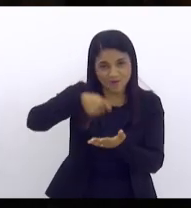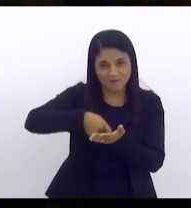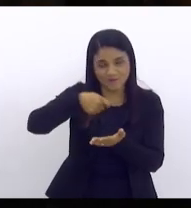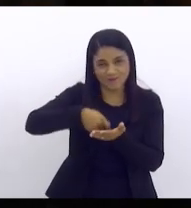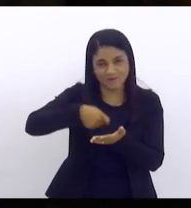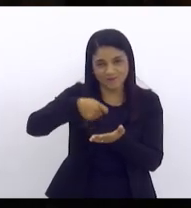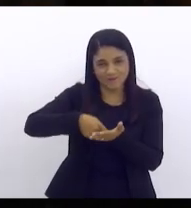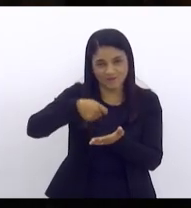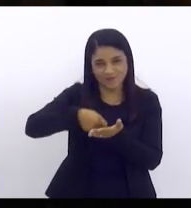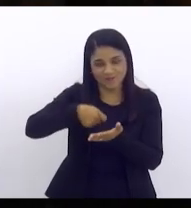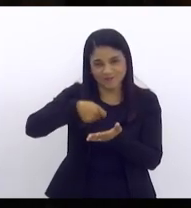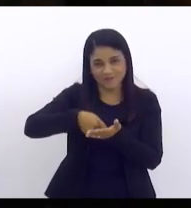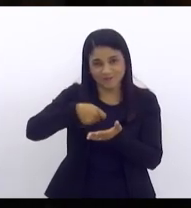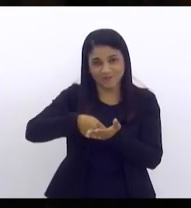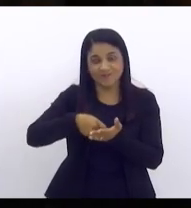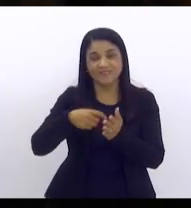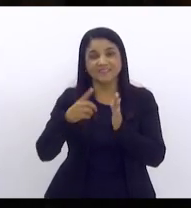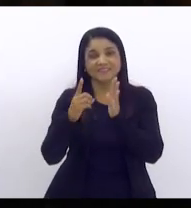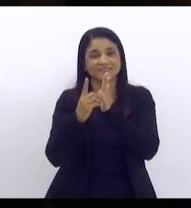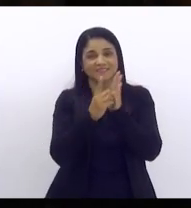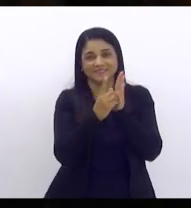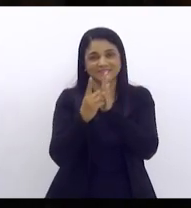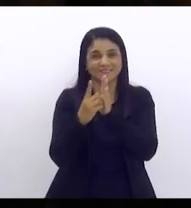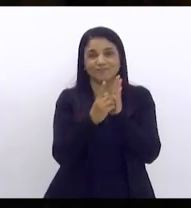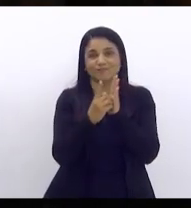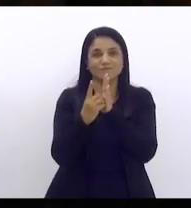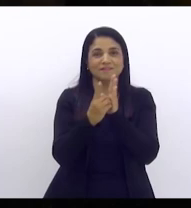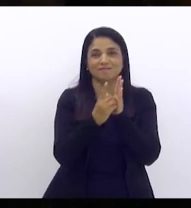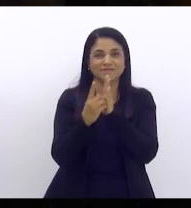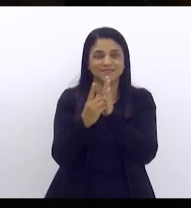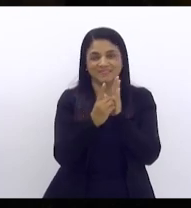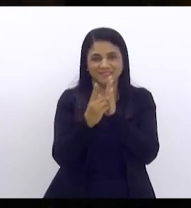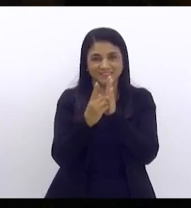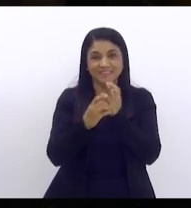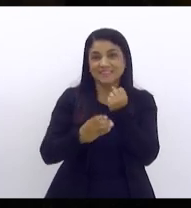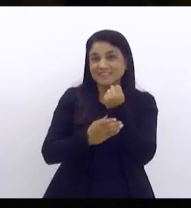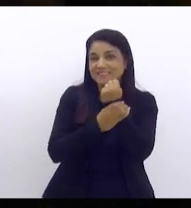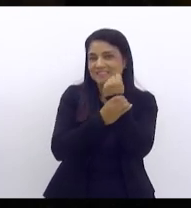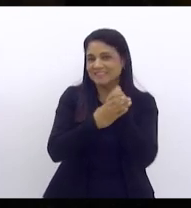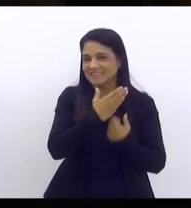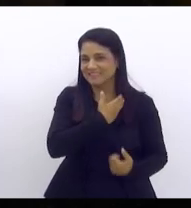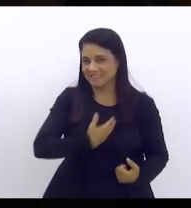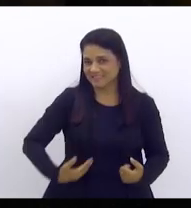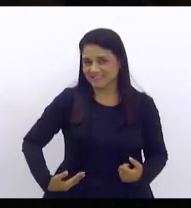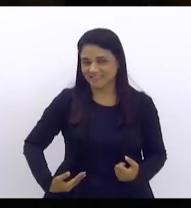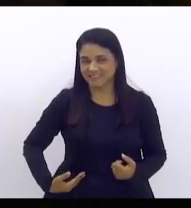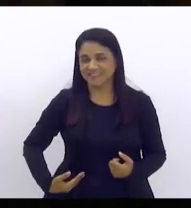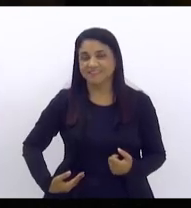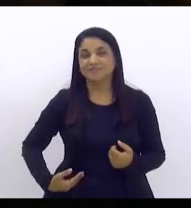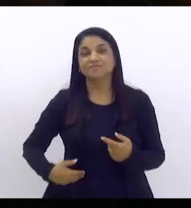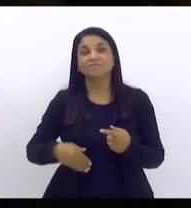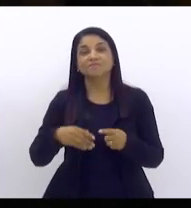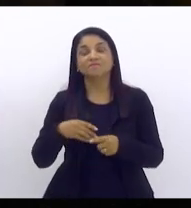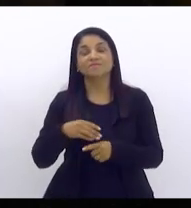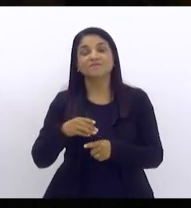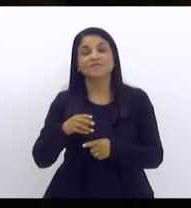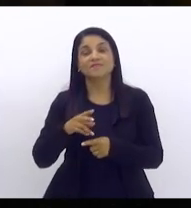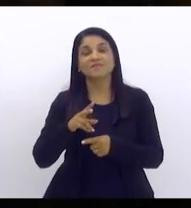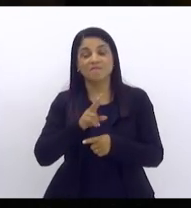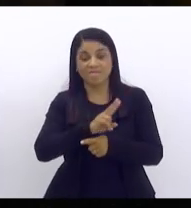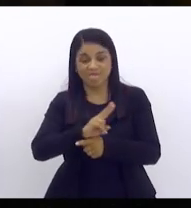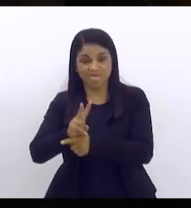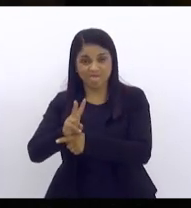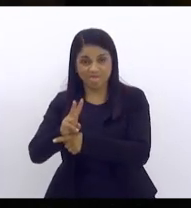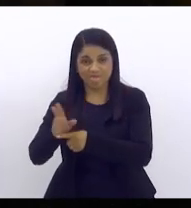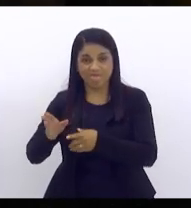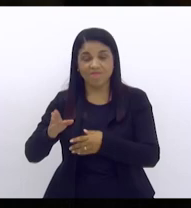obrigatoriamente tinha que ser pelo DETRAN. E a segurança pública fazia blitz para ver se o